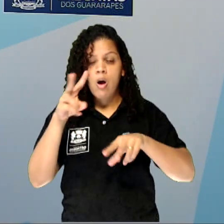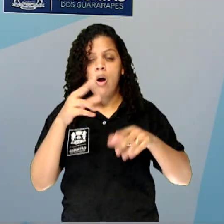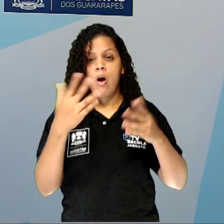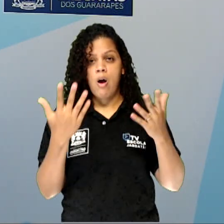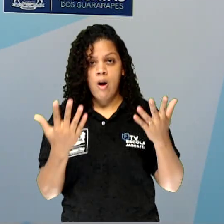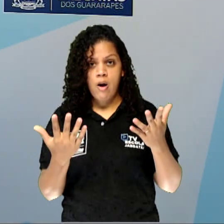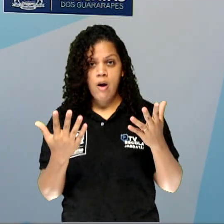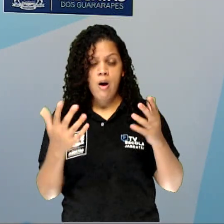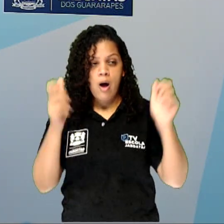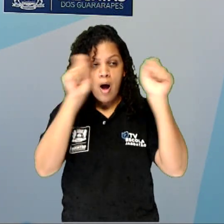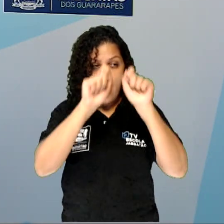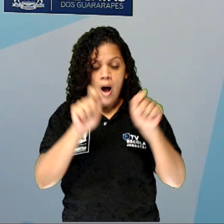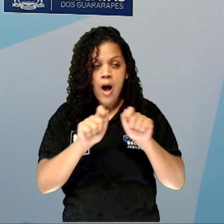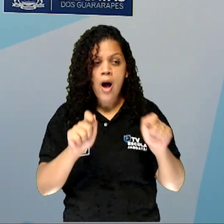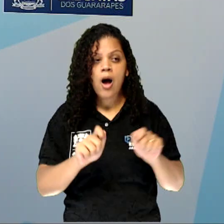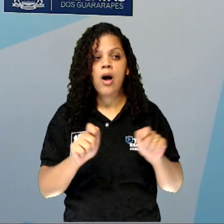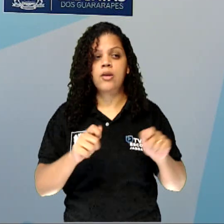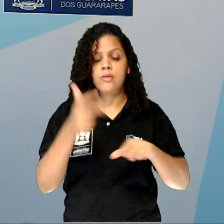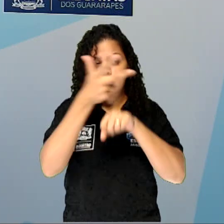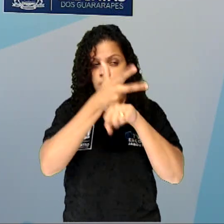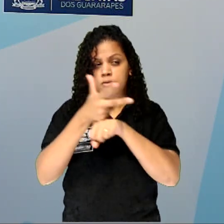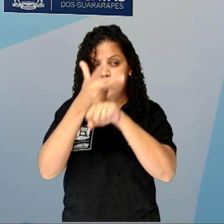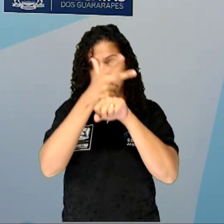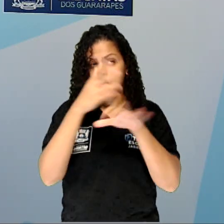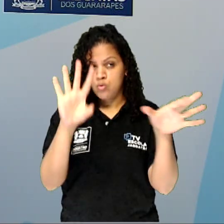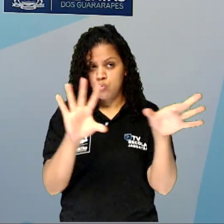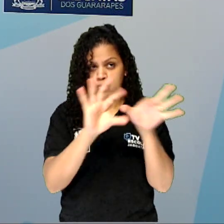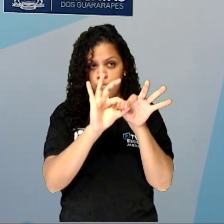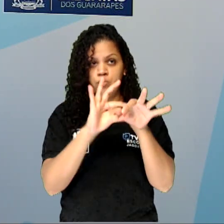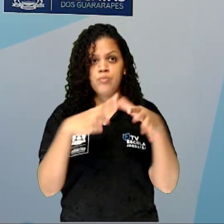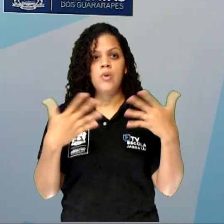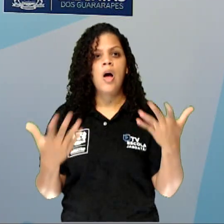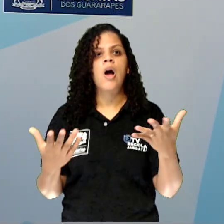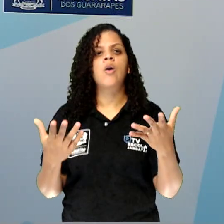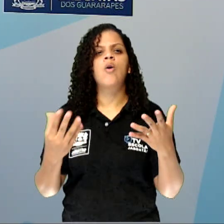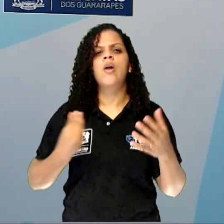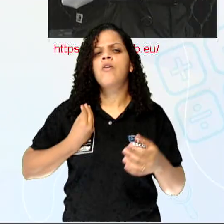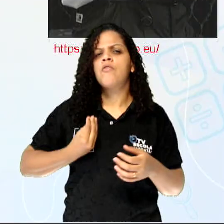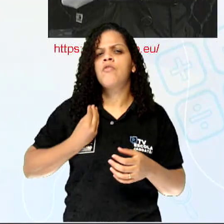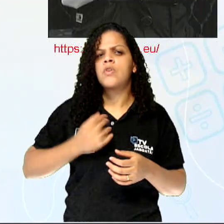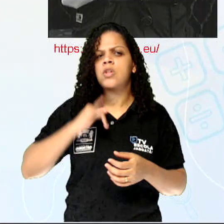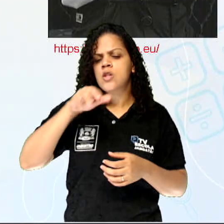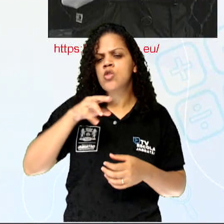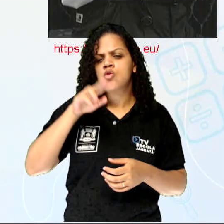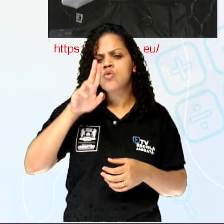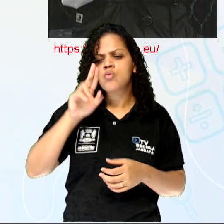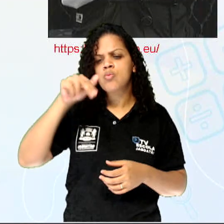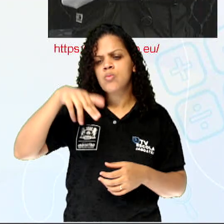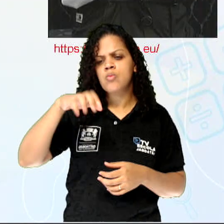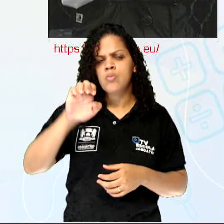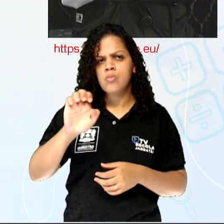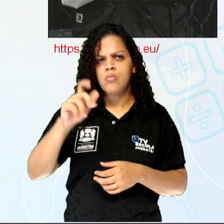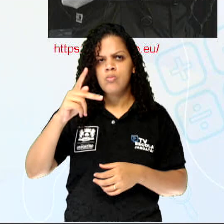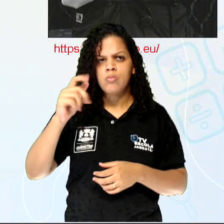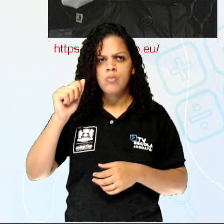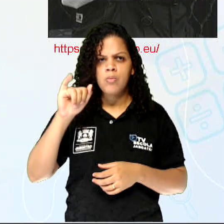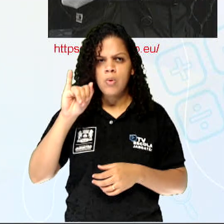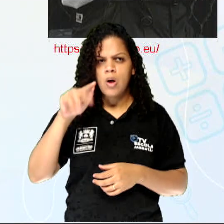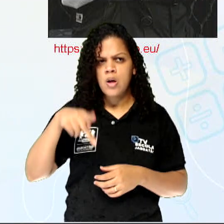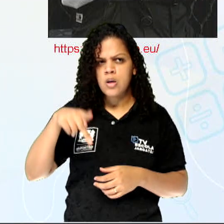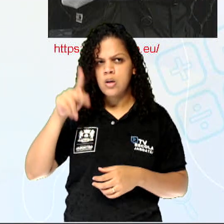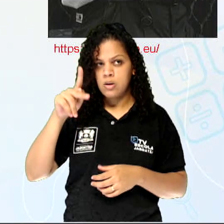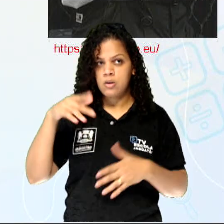falar um pouquinho, né, da vida dele, de Namjoon Paik. Aí tem uma frase bem importante, né, dele que começa assim,